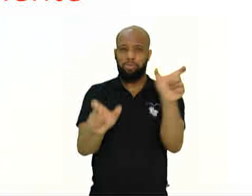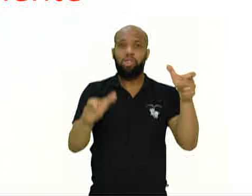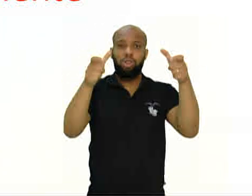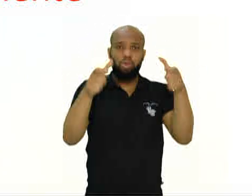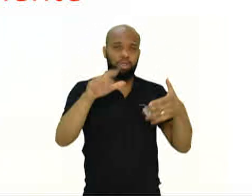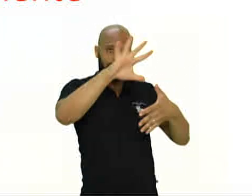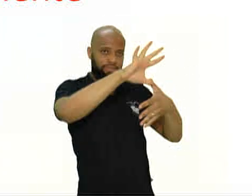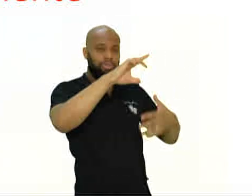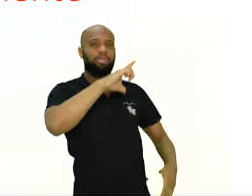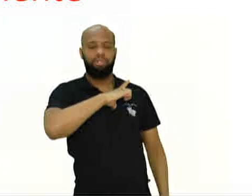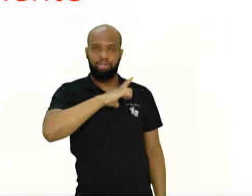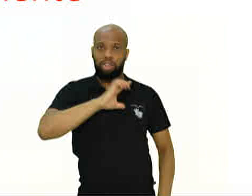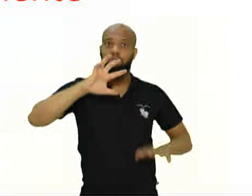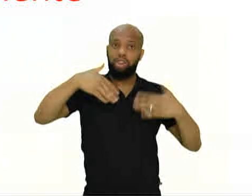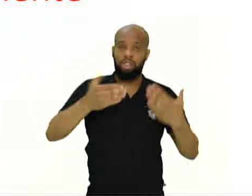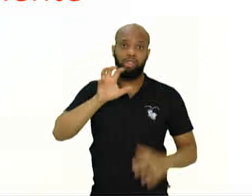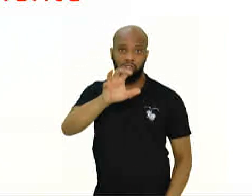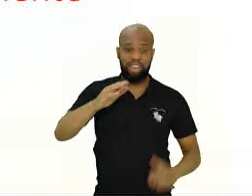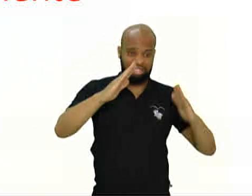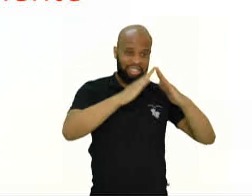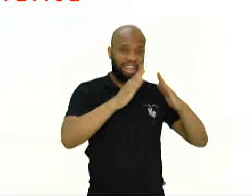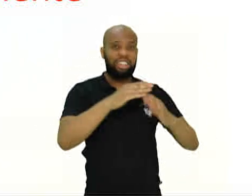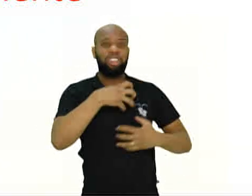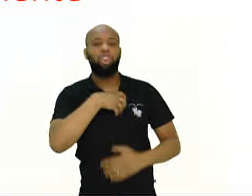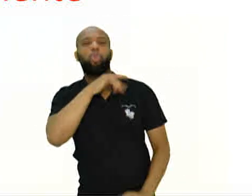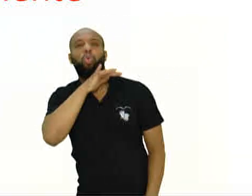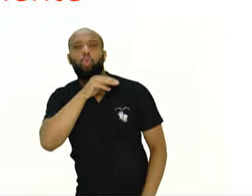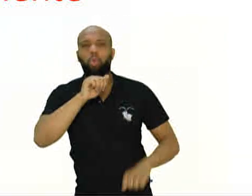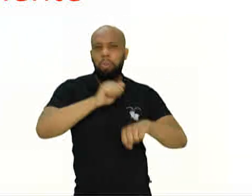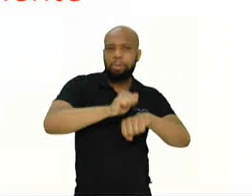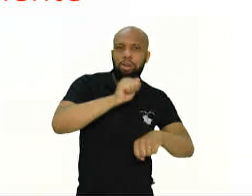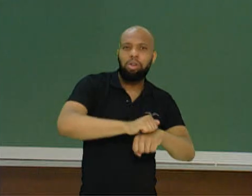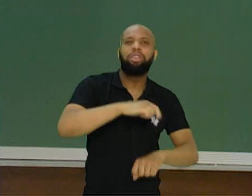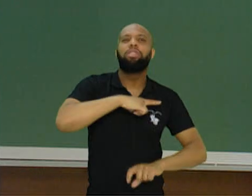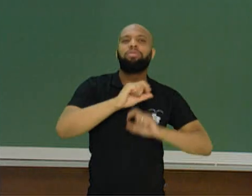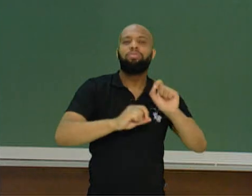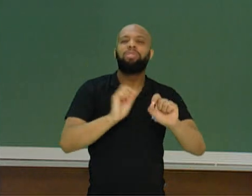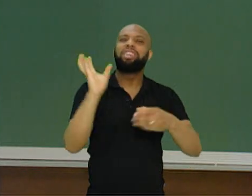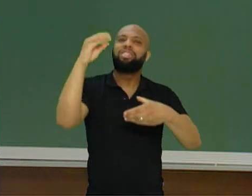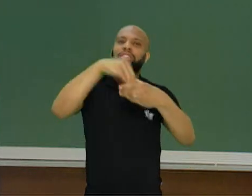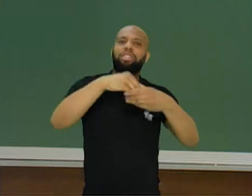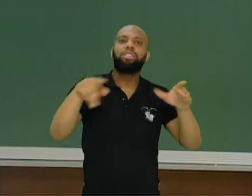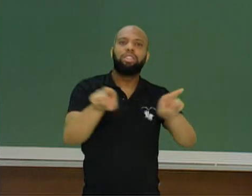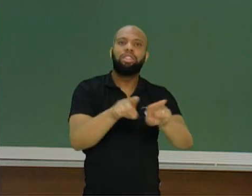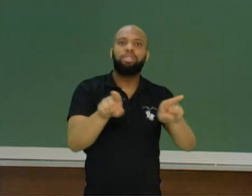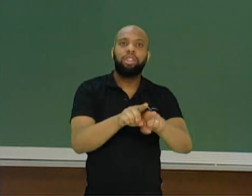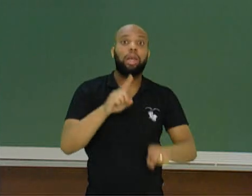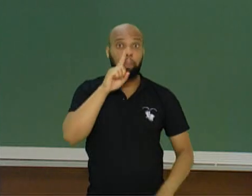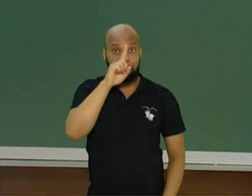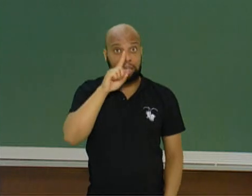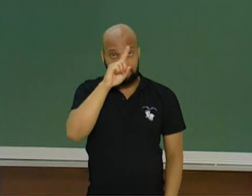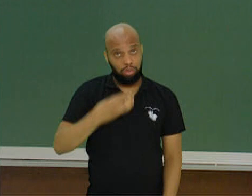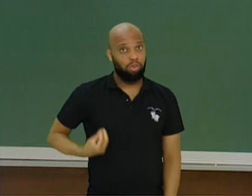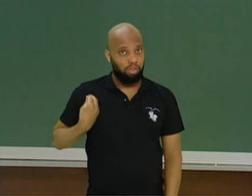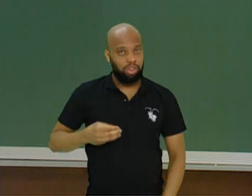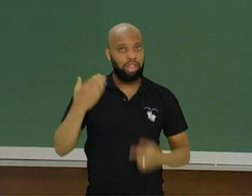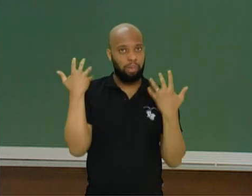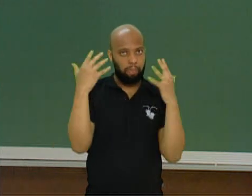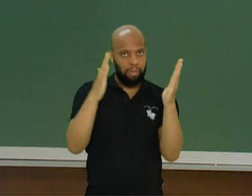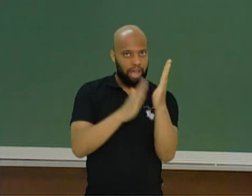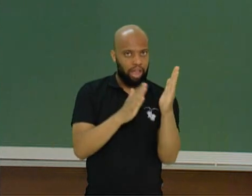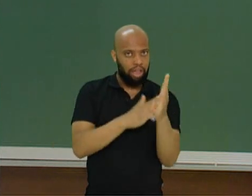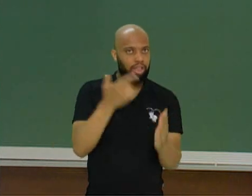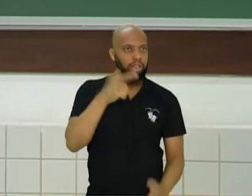continente americano. E essas moradias precárias, geralmente elas estão ali inseridas em áreas de risco. Parabéns para